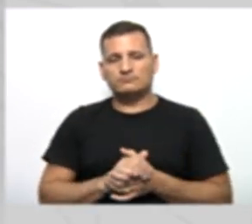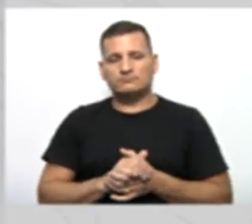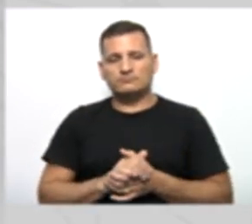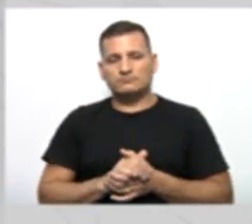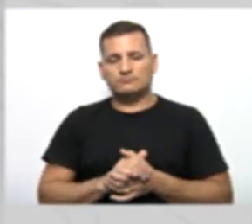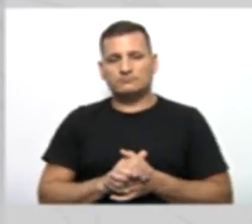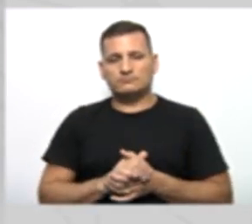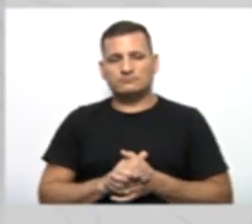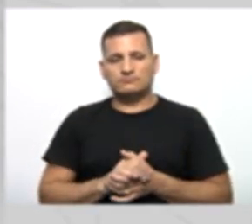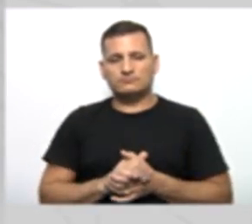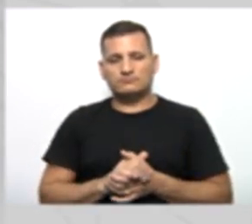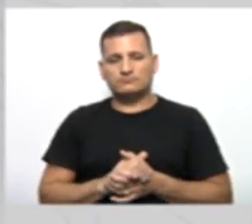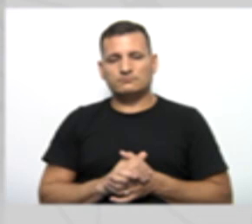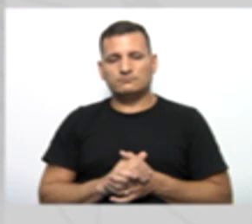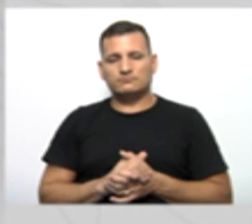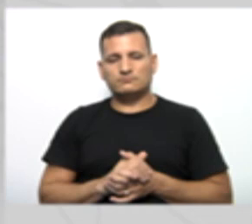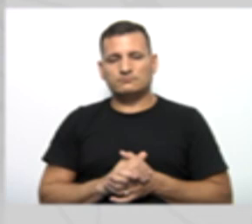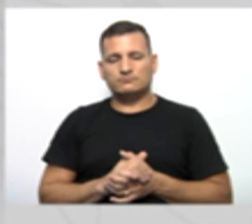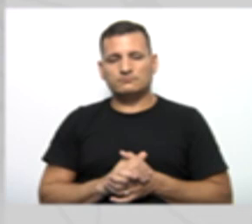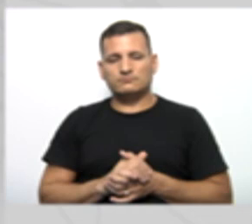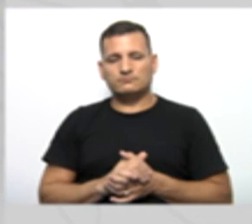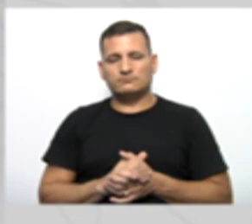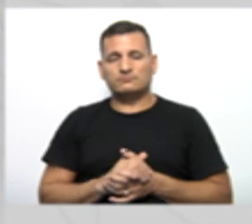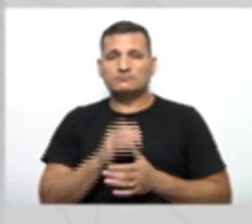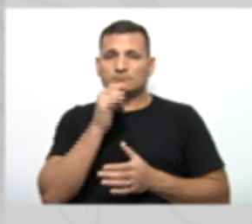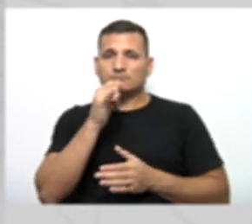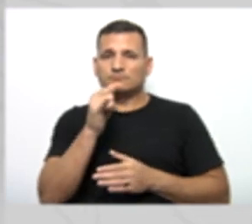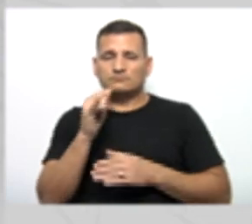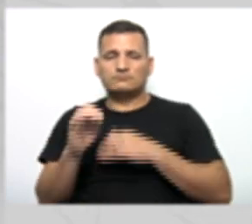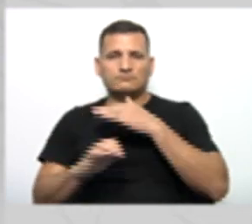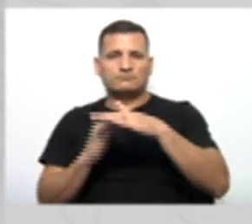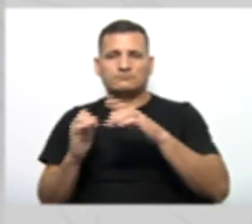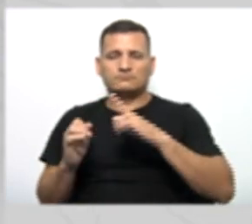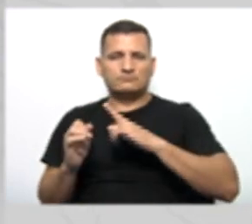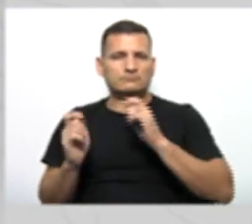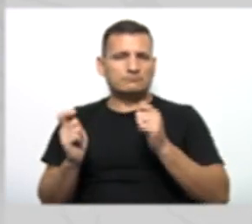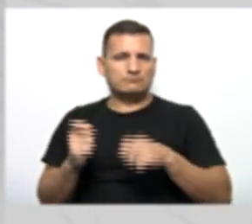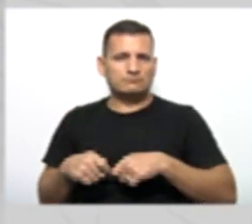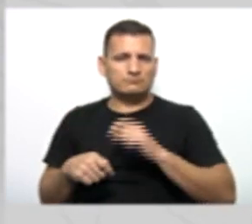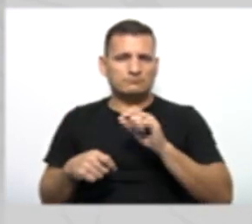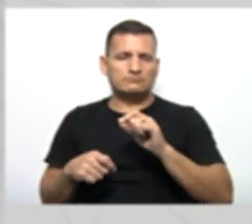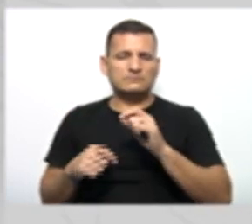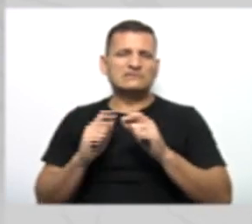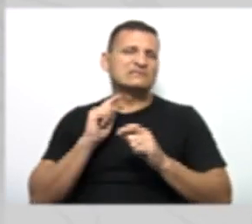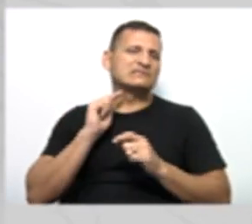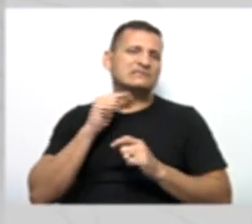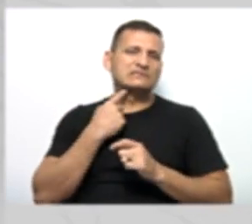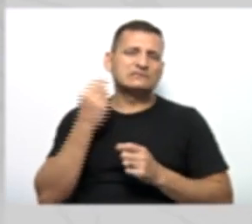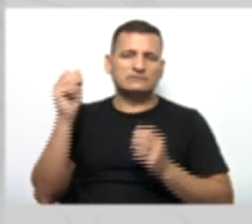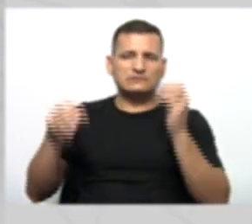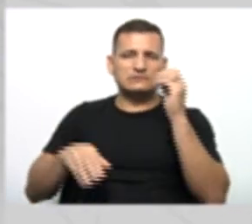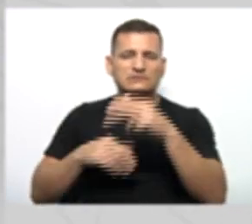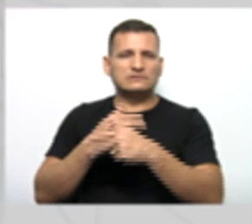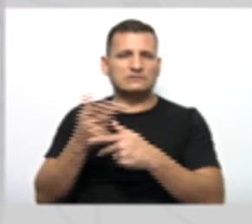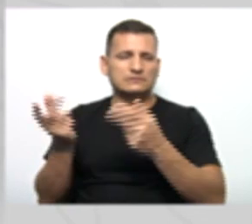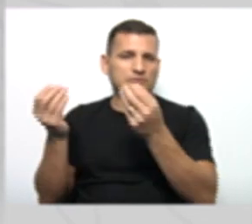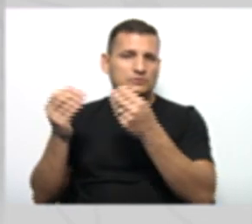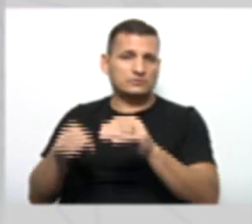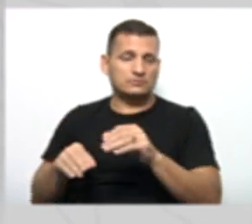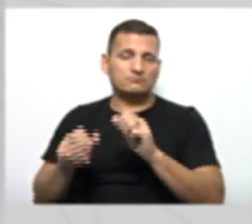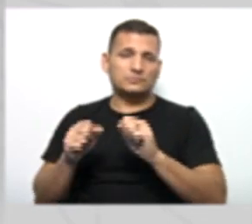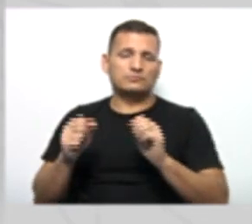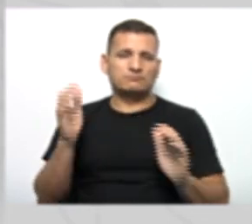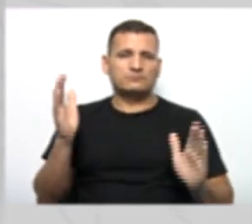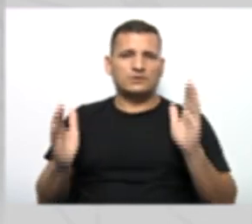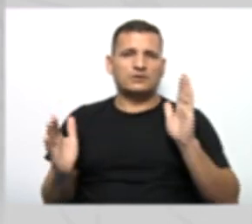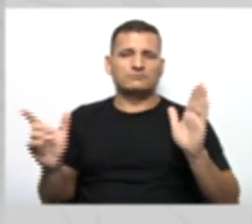Em um empreendimento que possa ter um potencial muito poluidor, pode ter o prazo dessa licença de operação reduzido para que essas